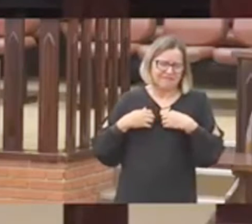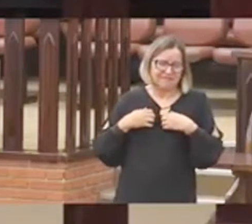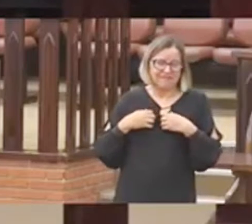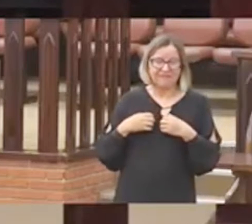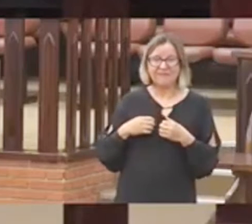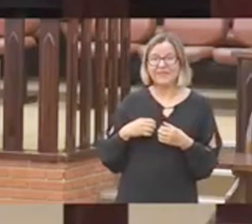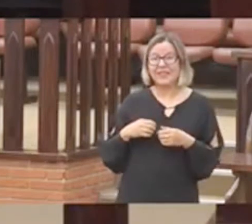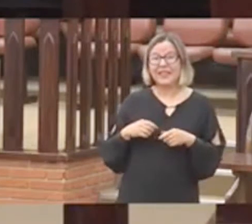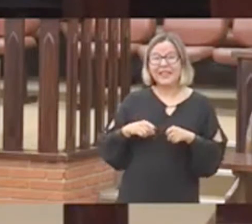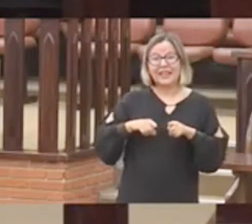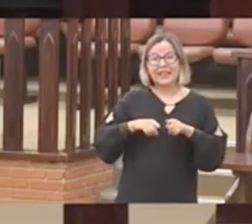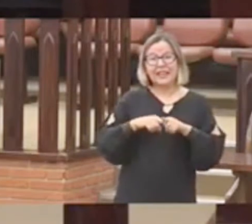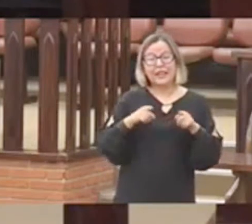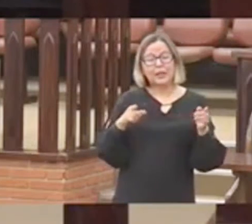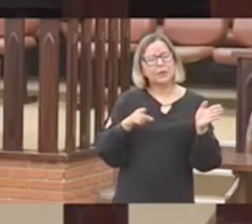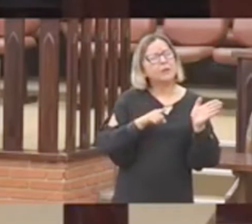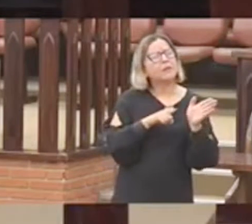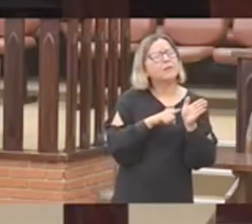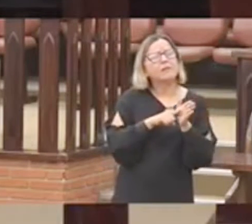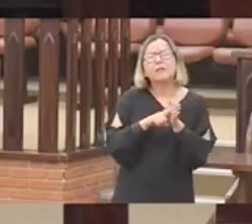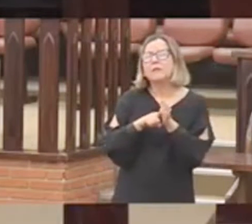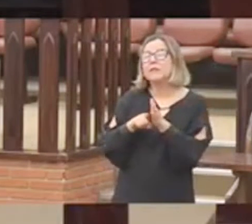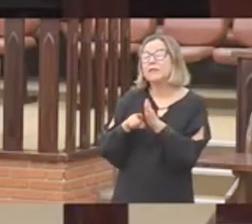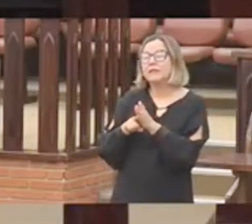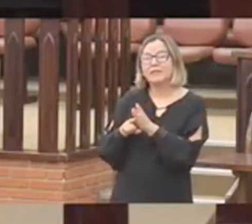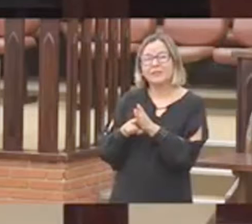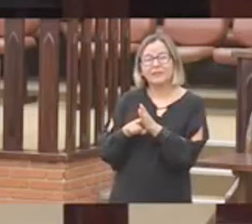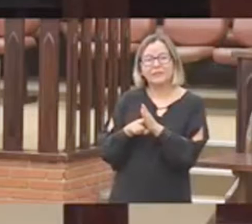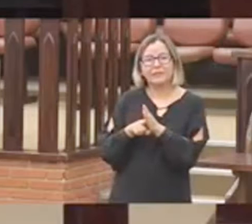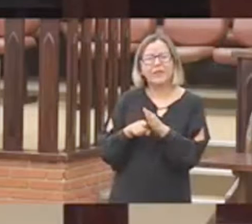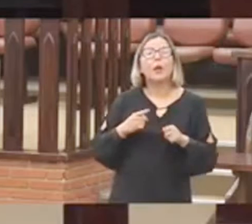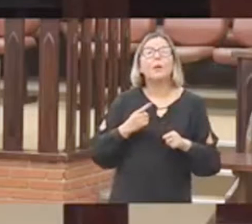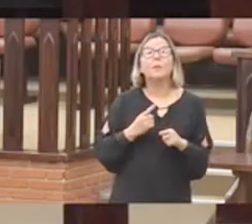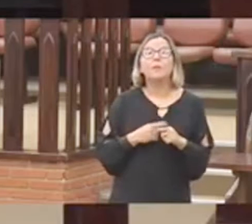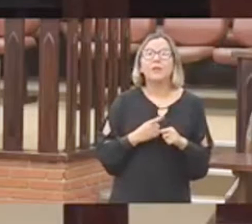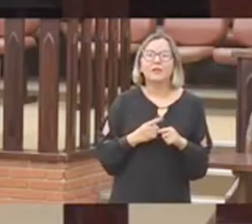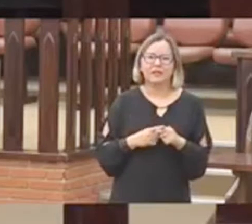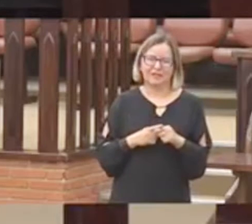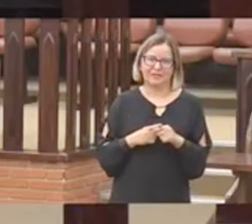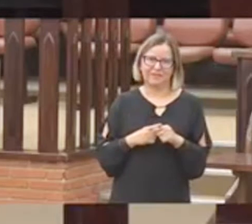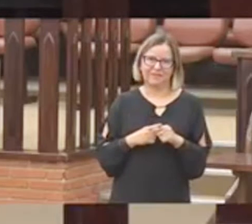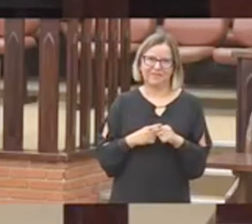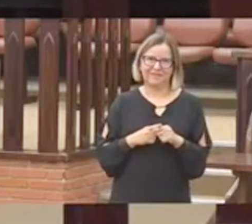E nós nos perguntamos, por quê?